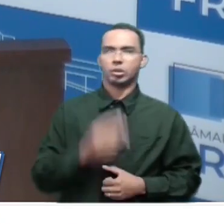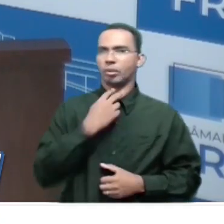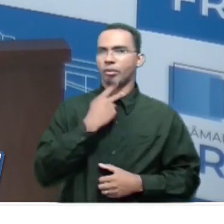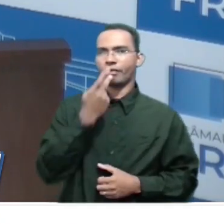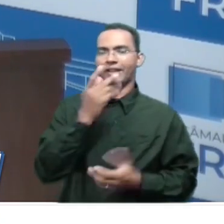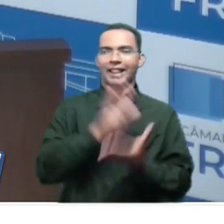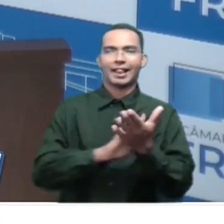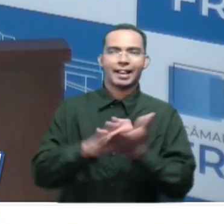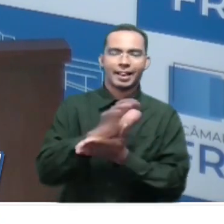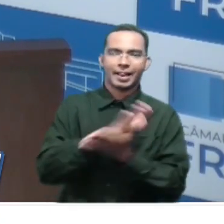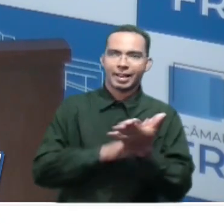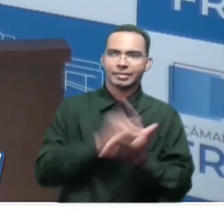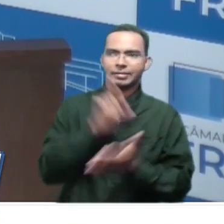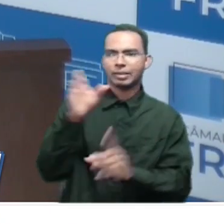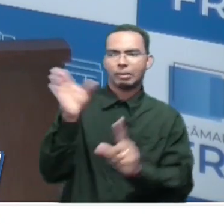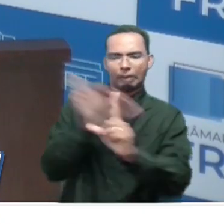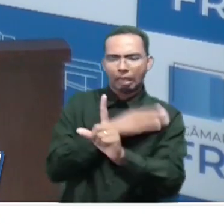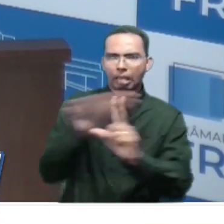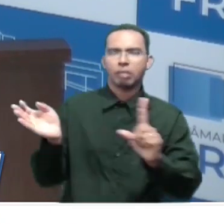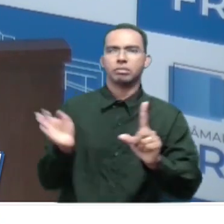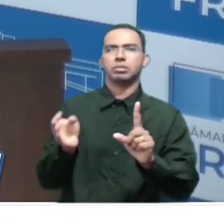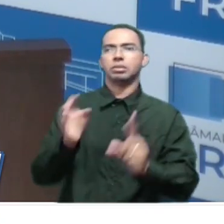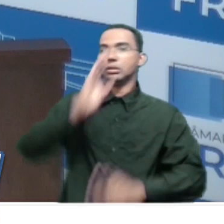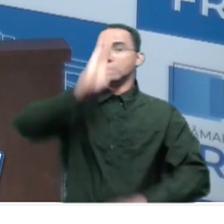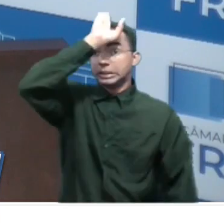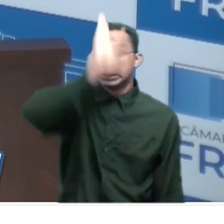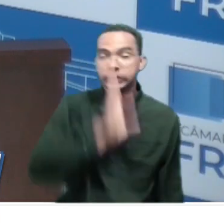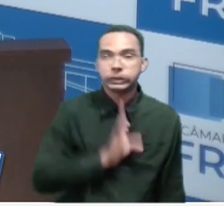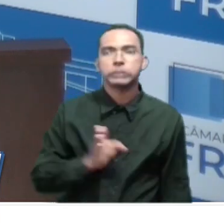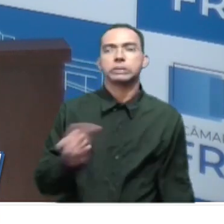nada e ele é agredido gratuitamente.